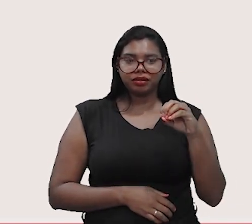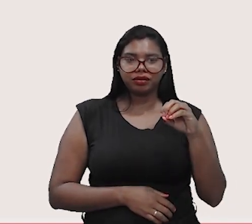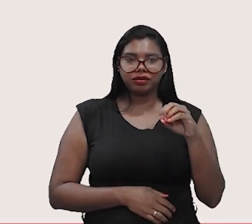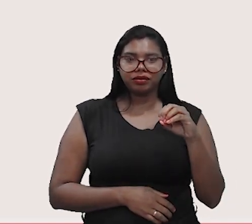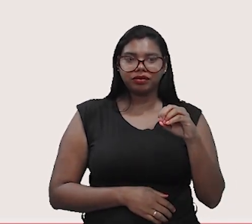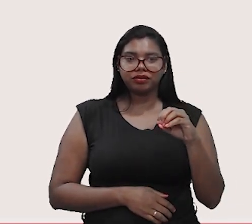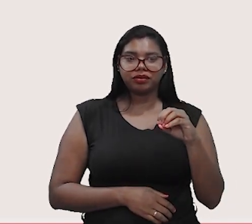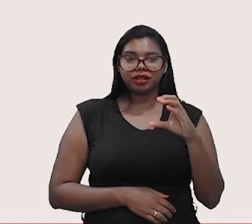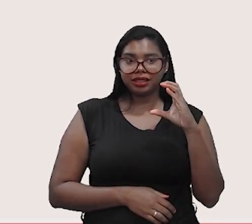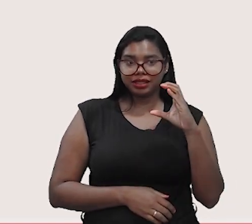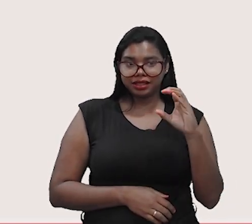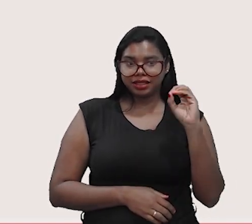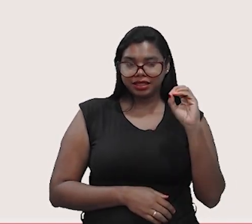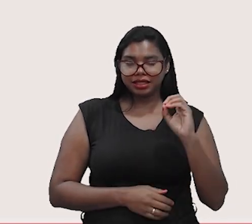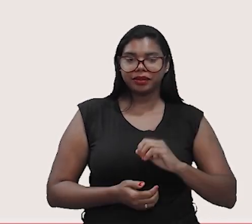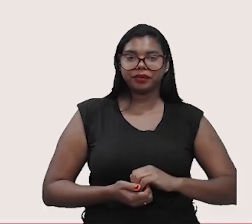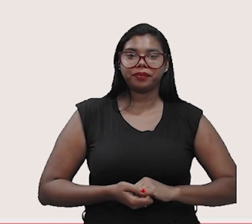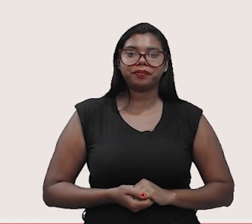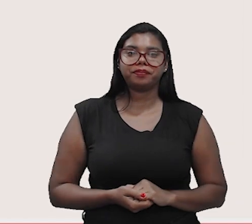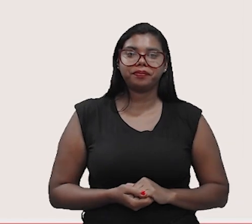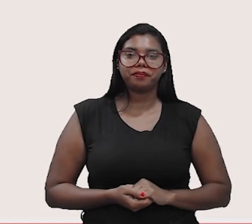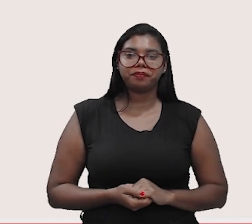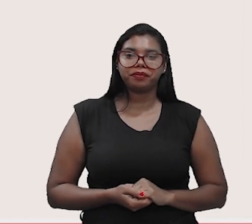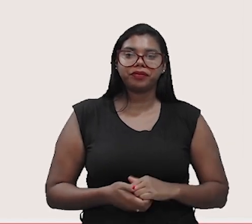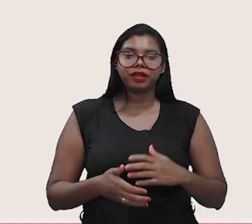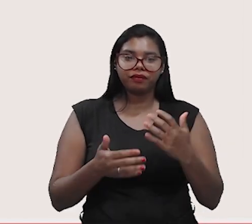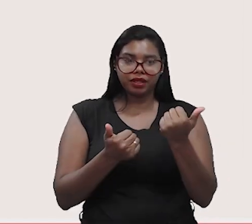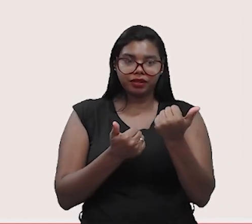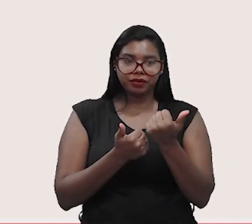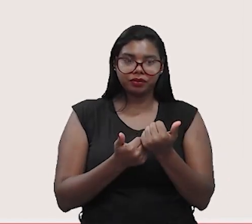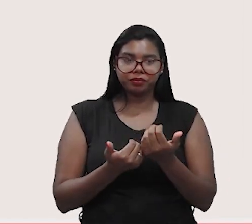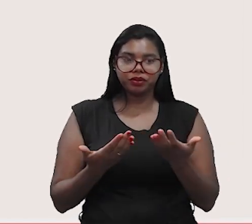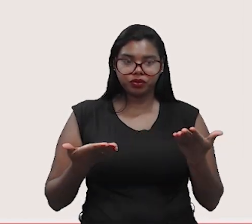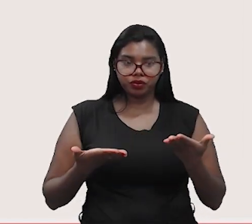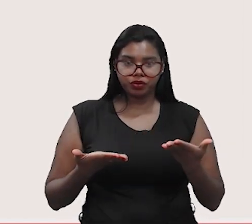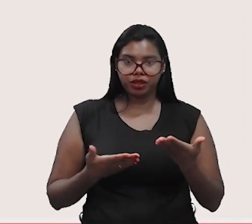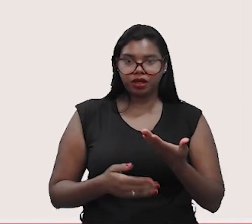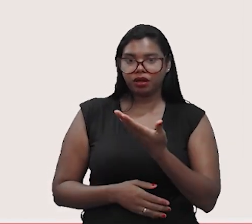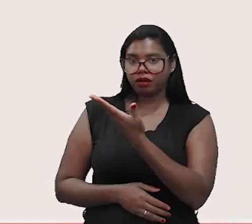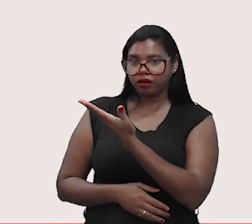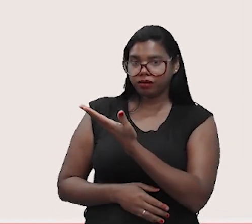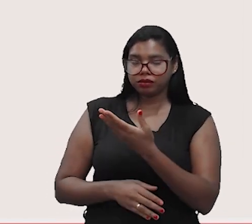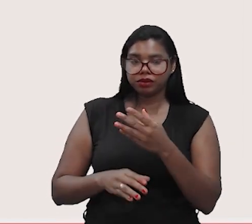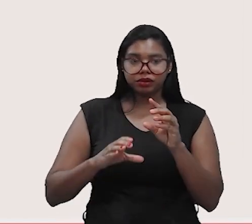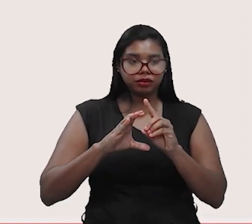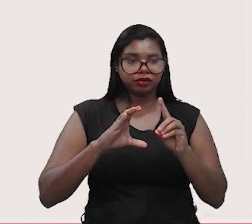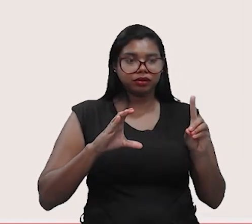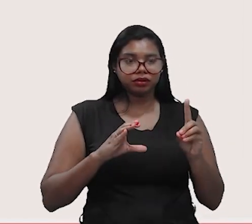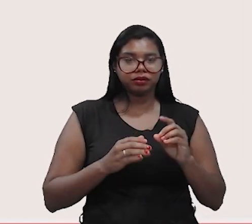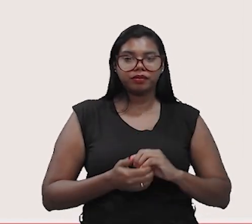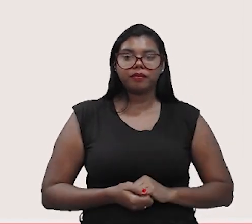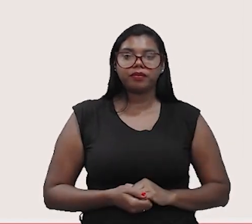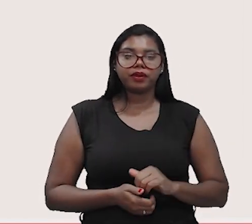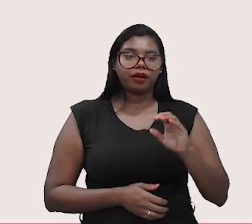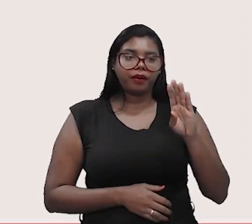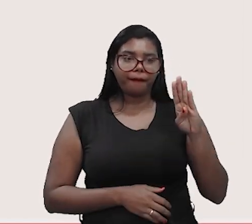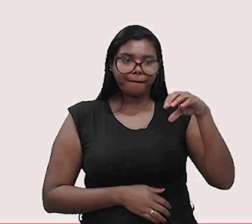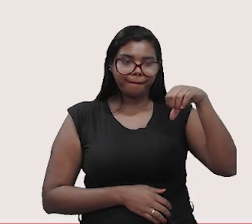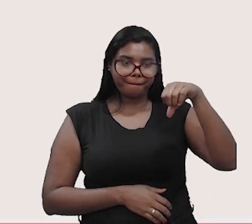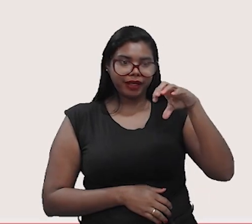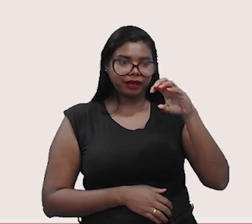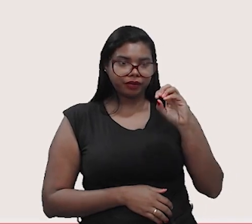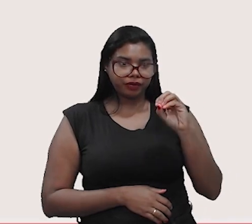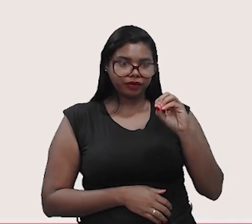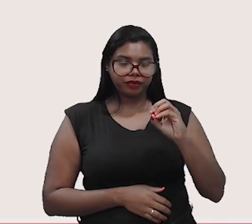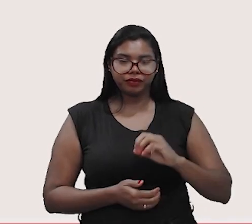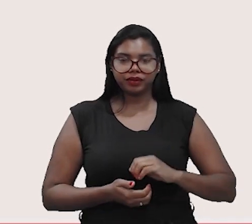0. Muito bem. Vou substituir agora para encontrar o meu delta. B, que é 90, fica assim, ó. Delta é